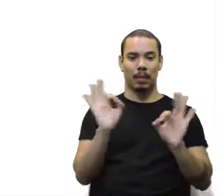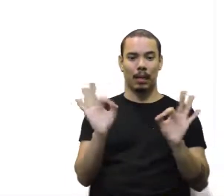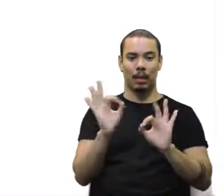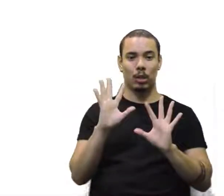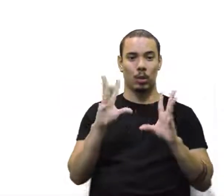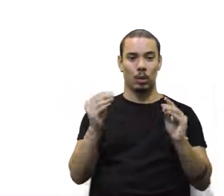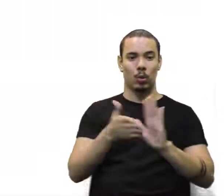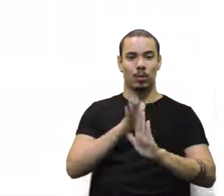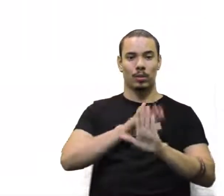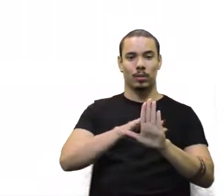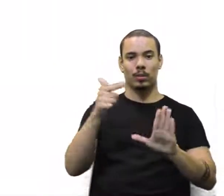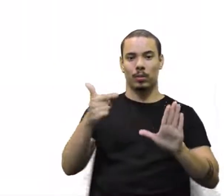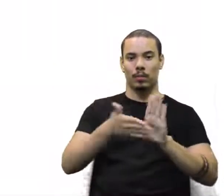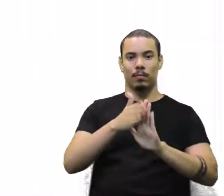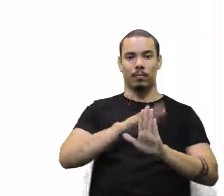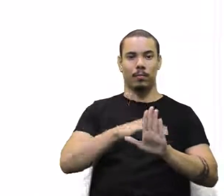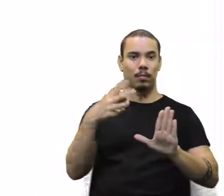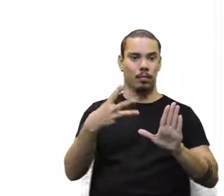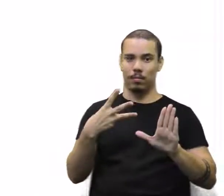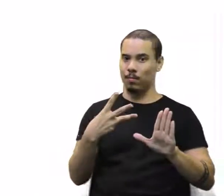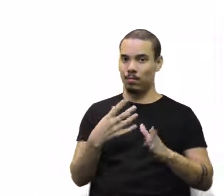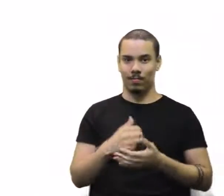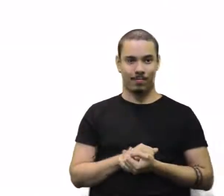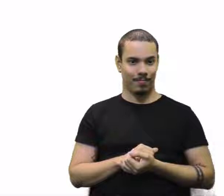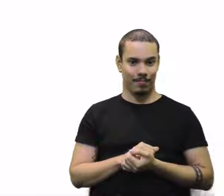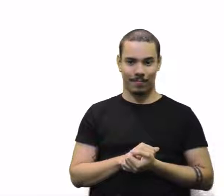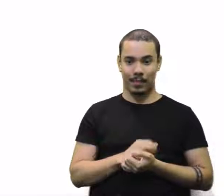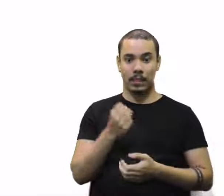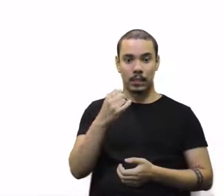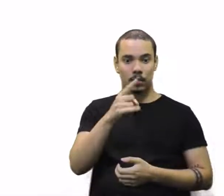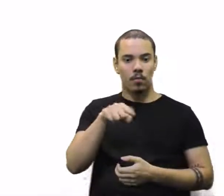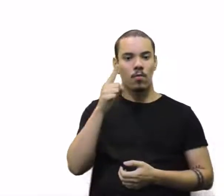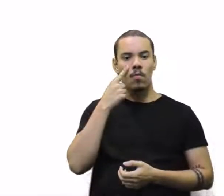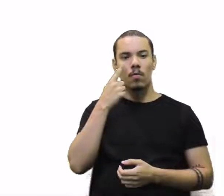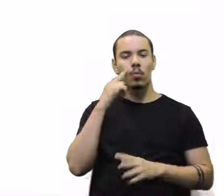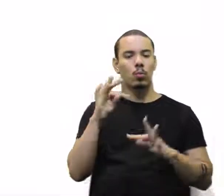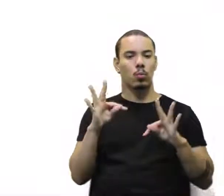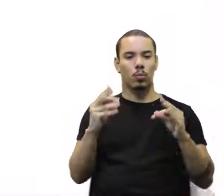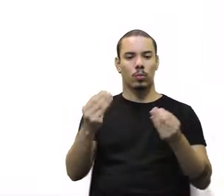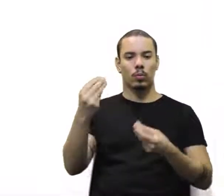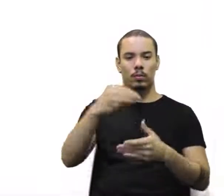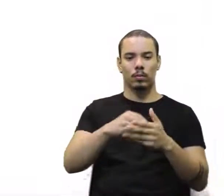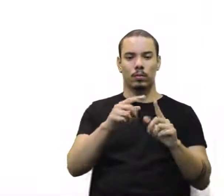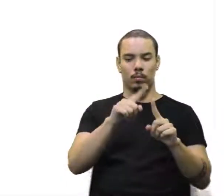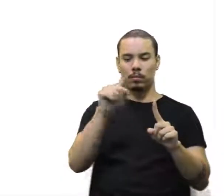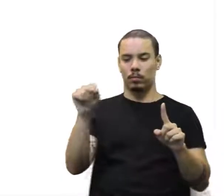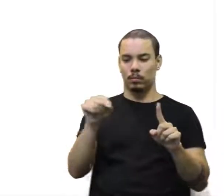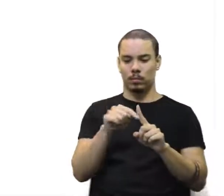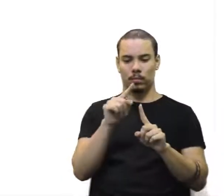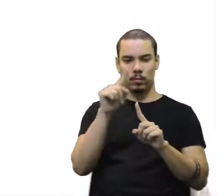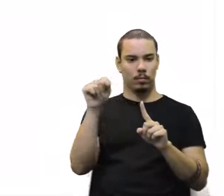todos secundários e terciários. Você for olhar, os carbonos estão todos dentro do ciclo, ó,